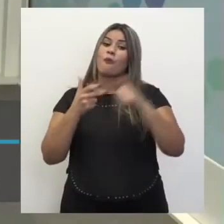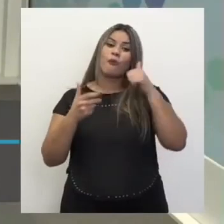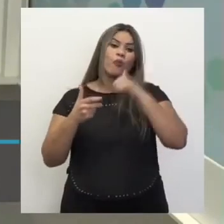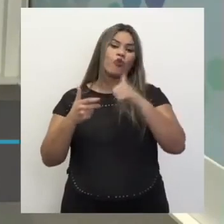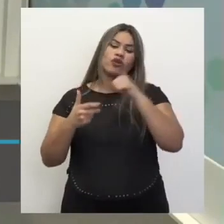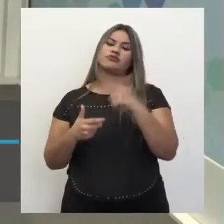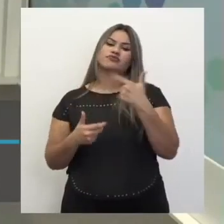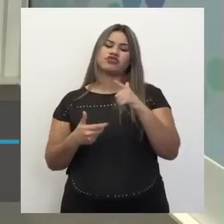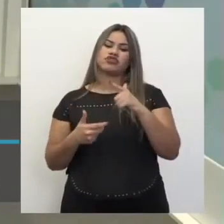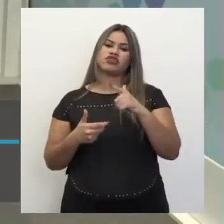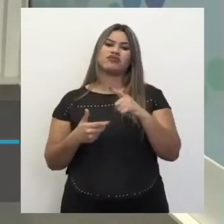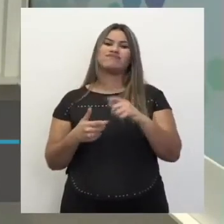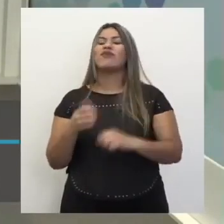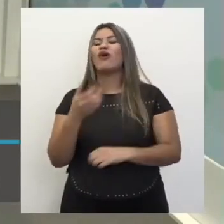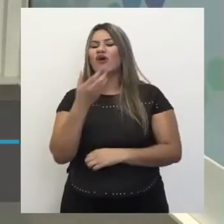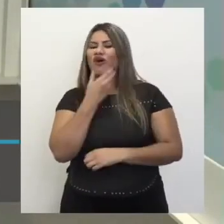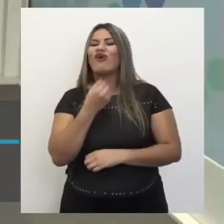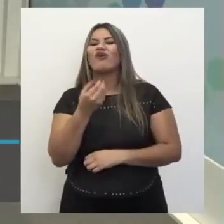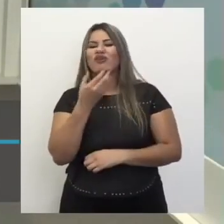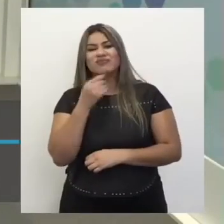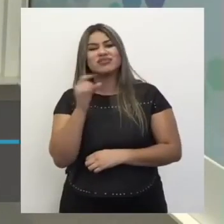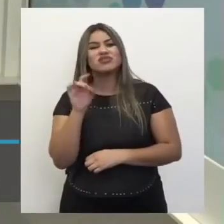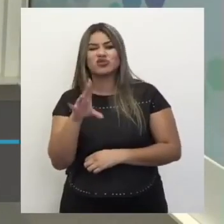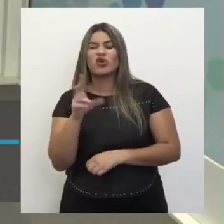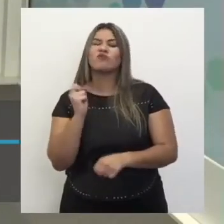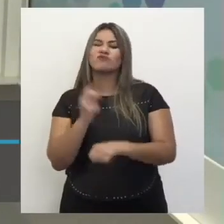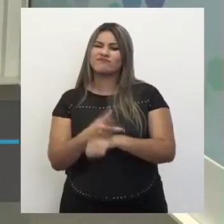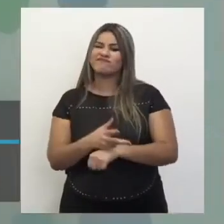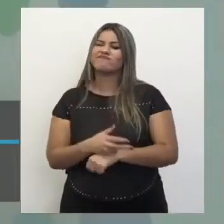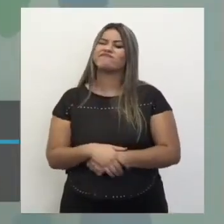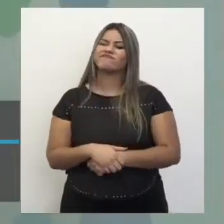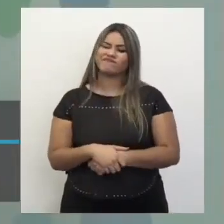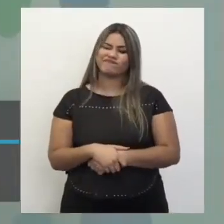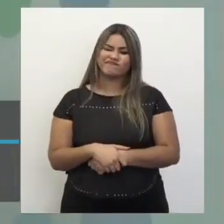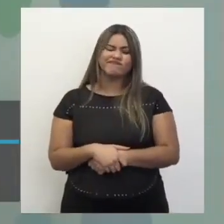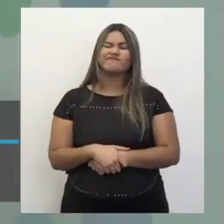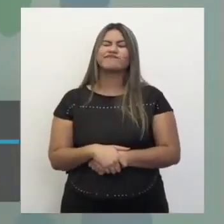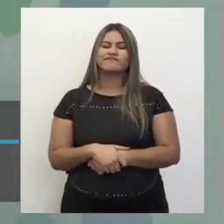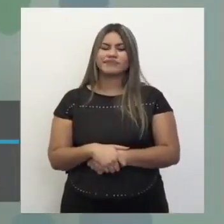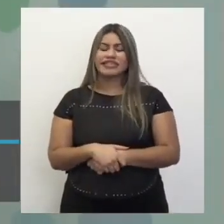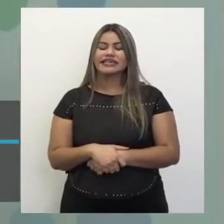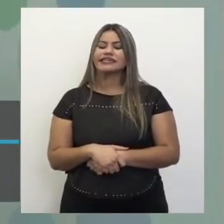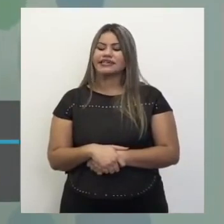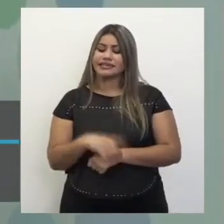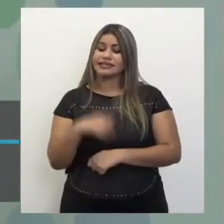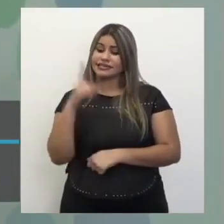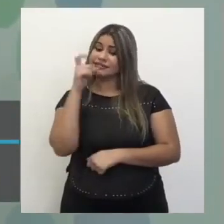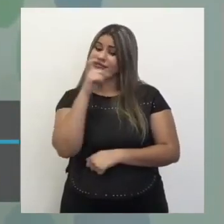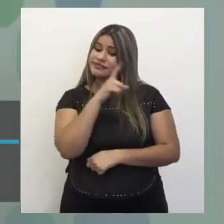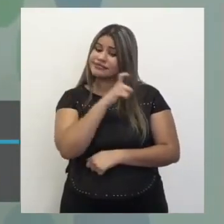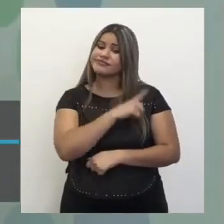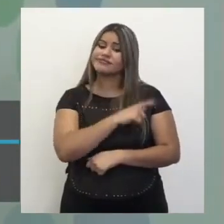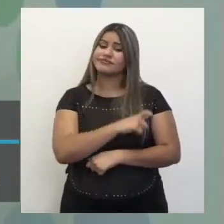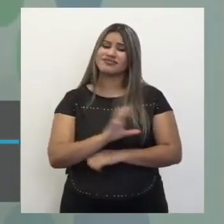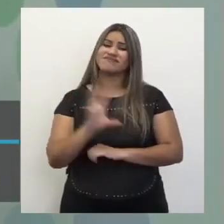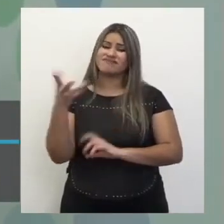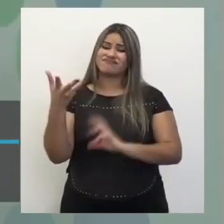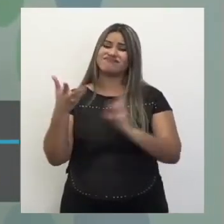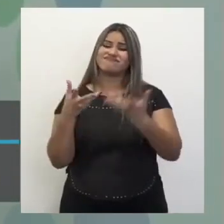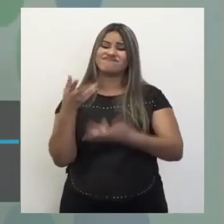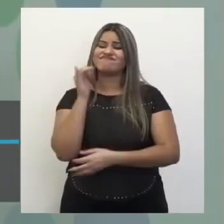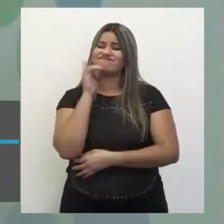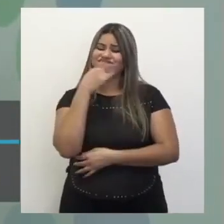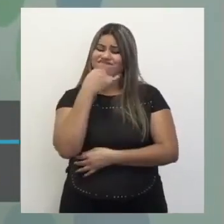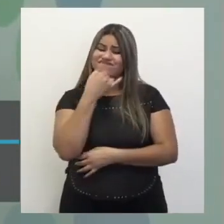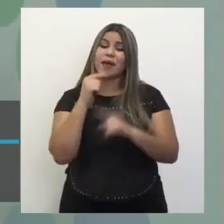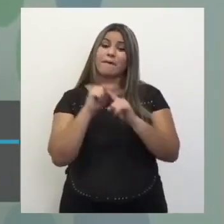Bacana quando eu falo, gente, é por conta da interação de vocês, esse feedback. Lógico que são situações lamentáveis, são situações tristes, mas